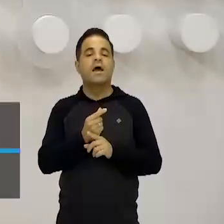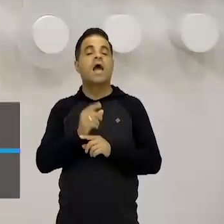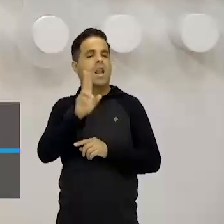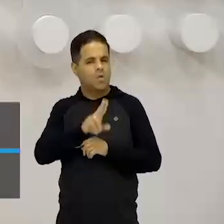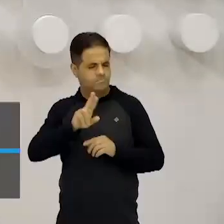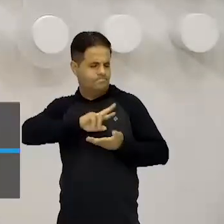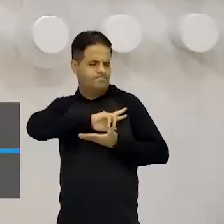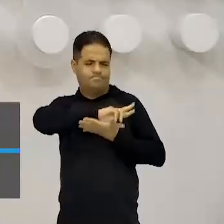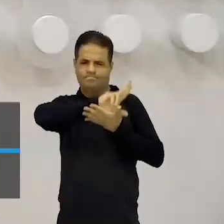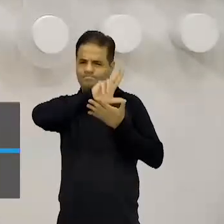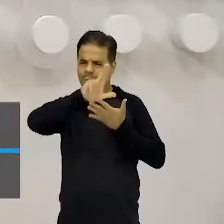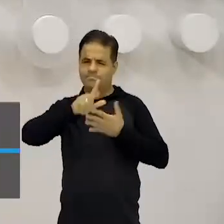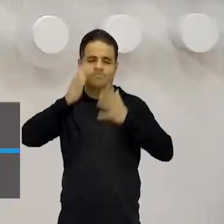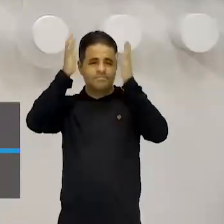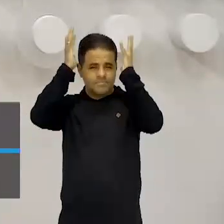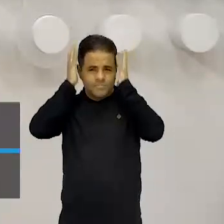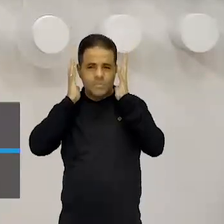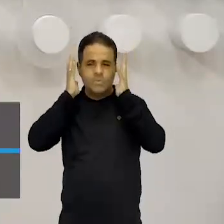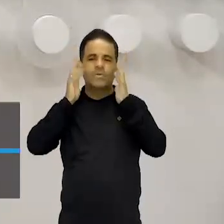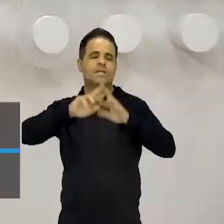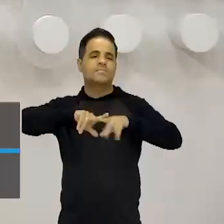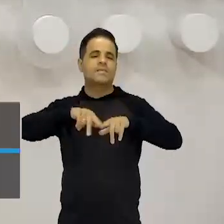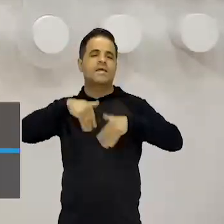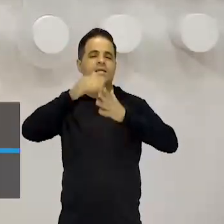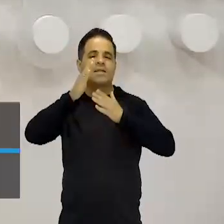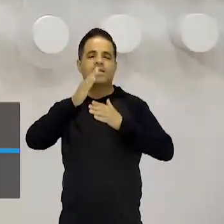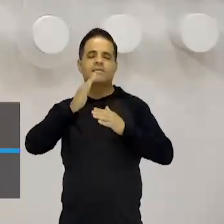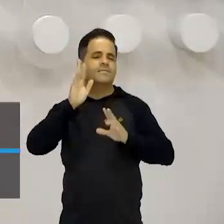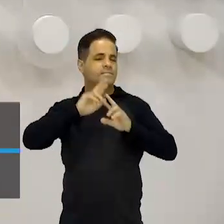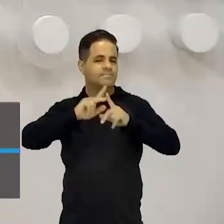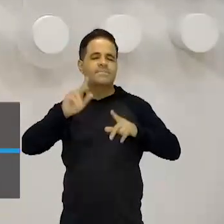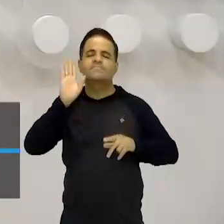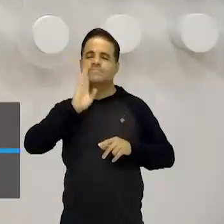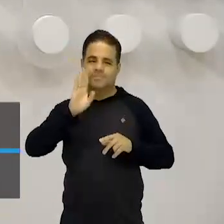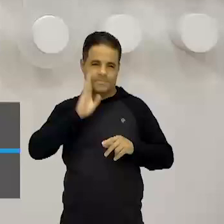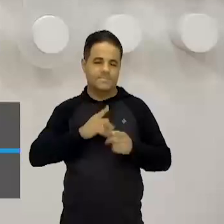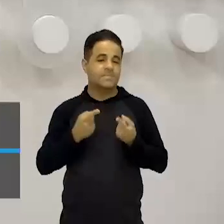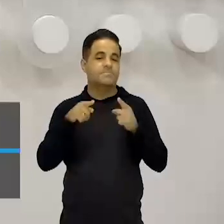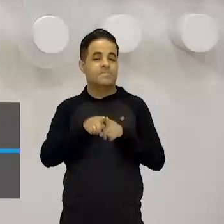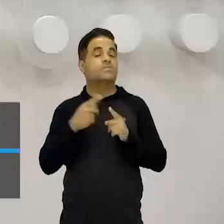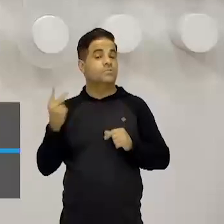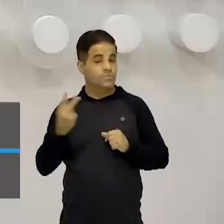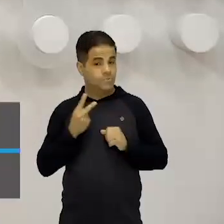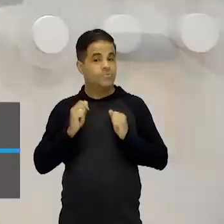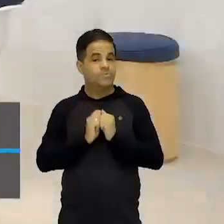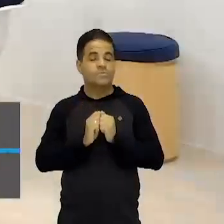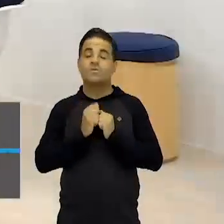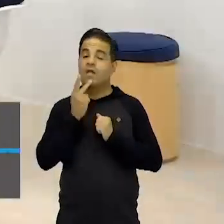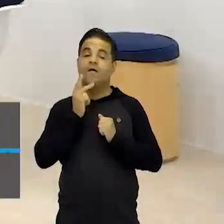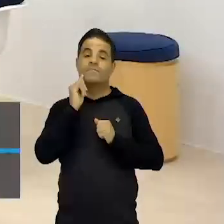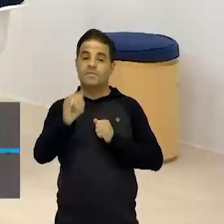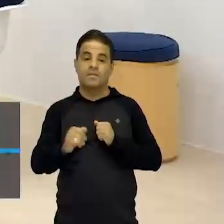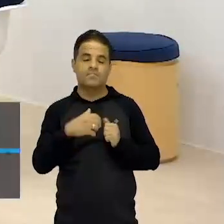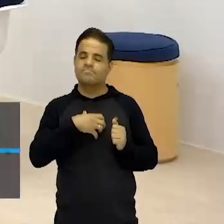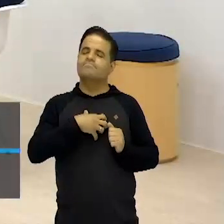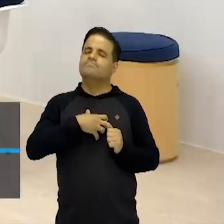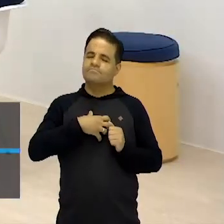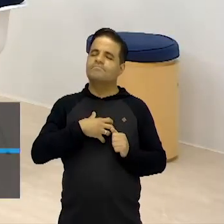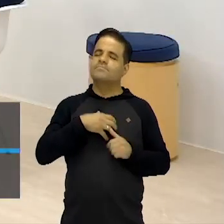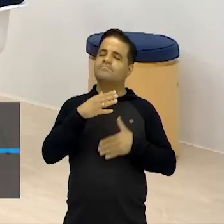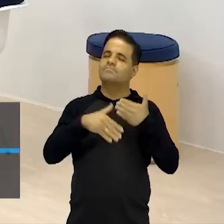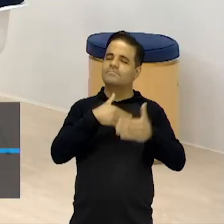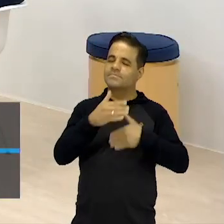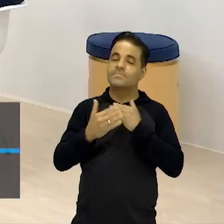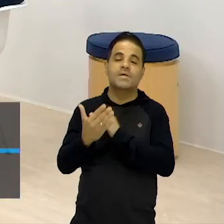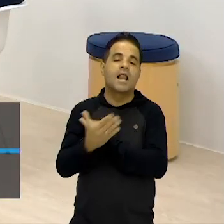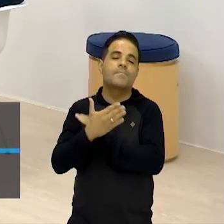usa várias perucas para auxiliar os alunos e é muito legal que a gente faz essa parceria. Eu até falo para ela que eu me inspiro ainda cada vez